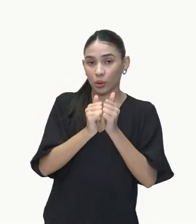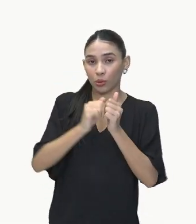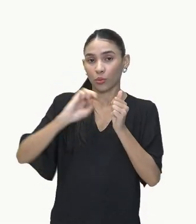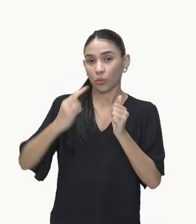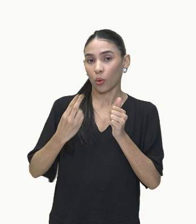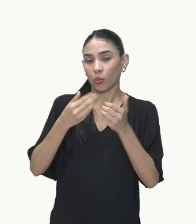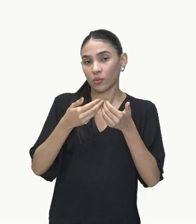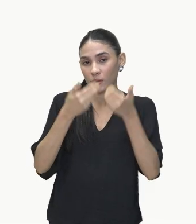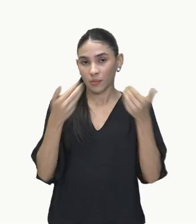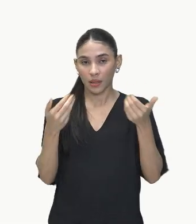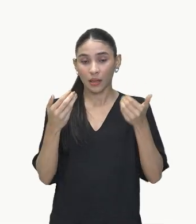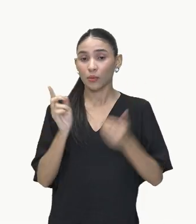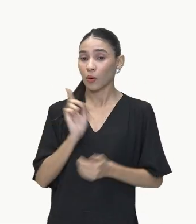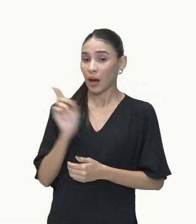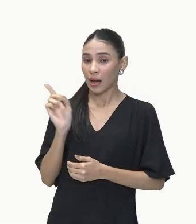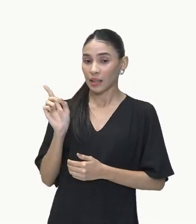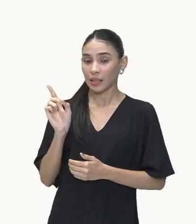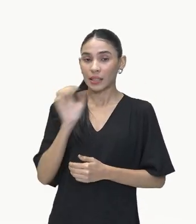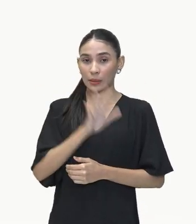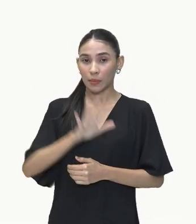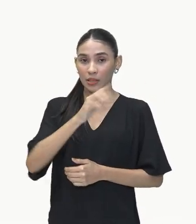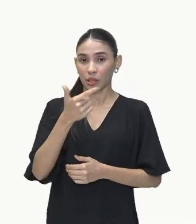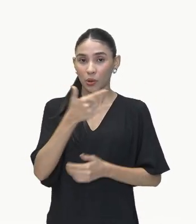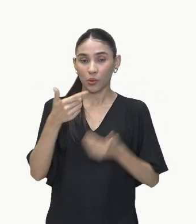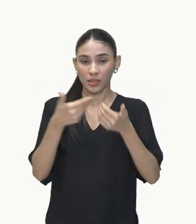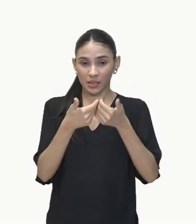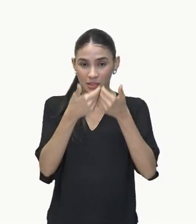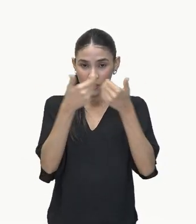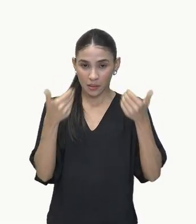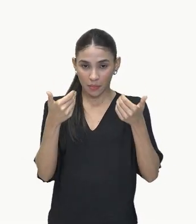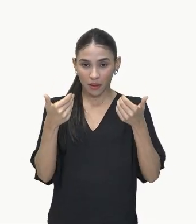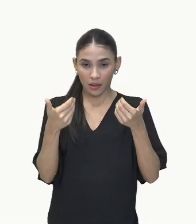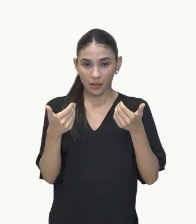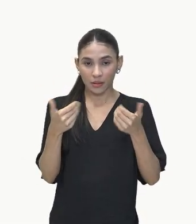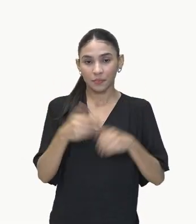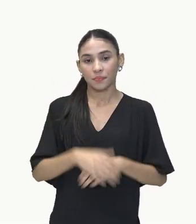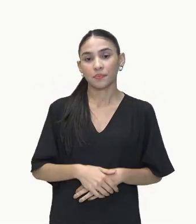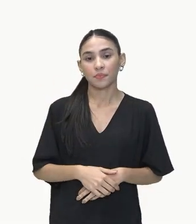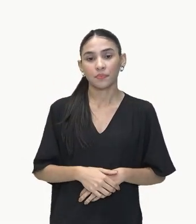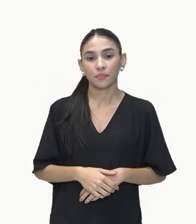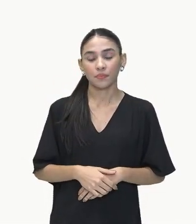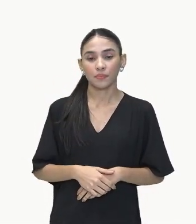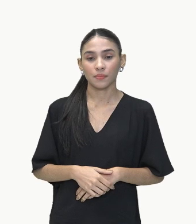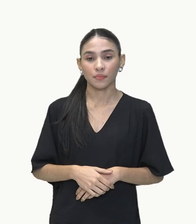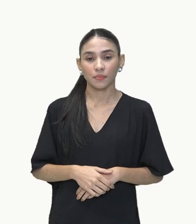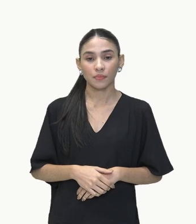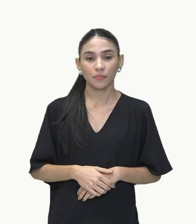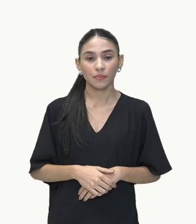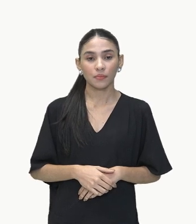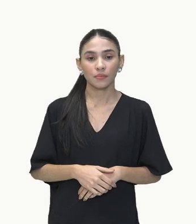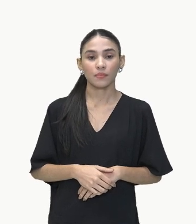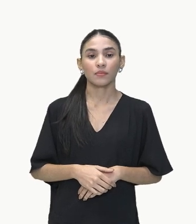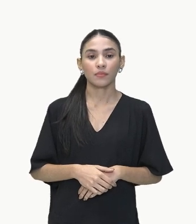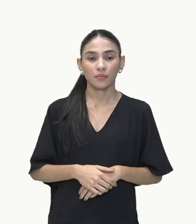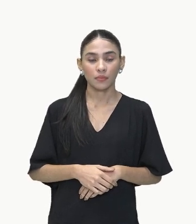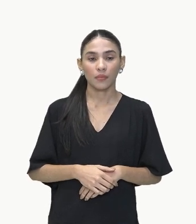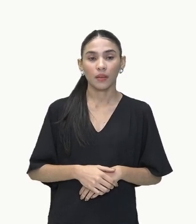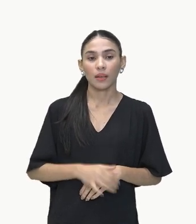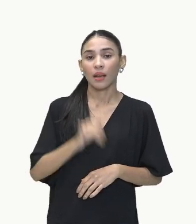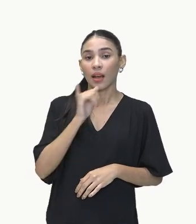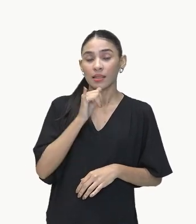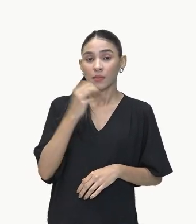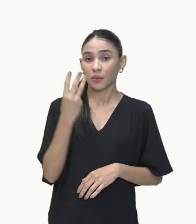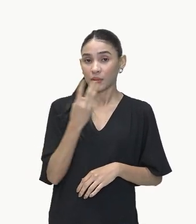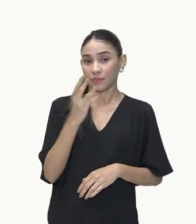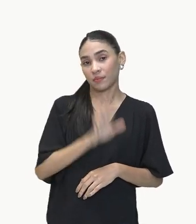Eles estão separados, então ela é polinuclear e isolada. Essa é a classificação, correto? Bem simples de resolver.